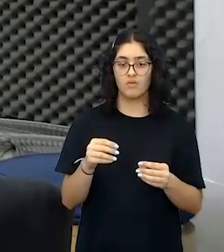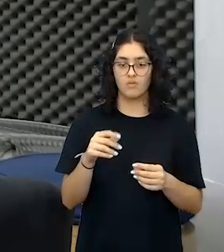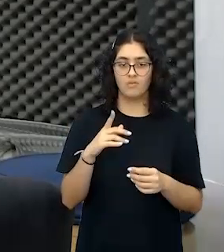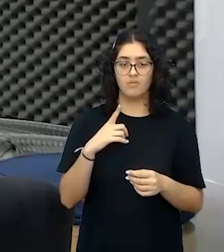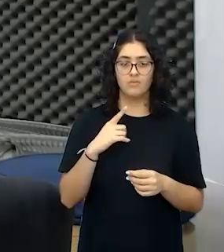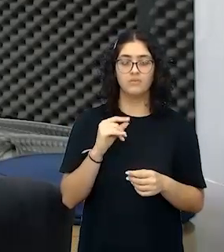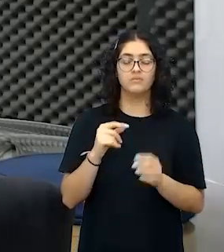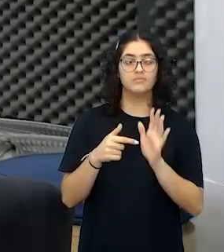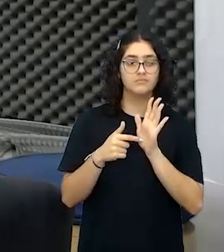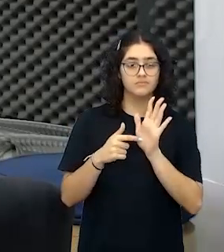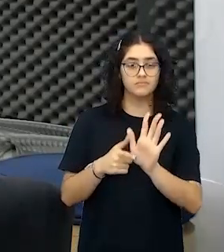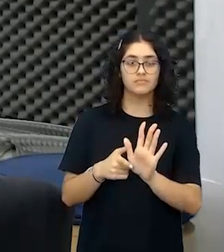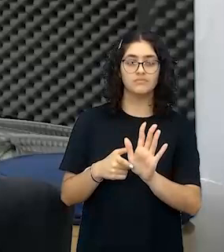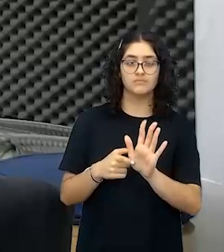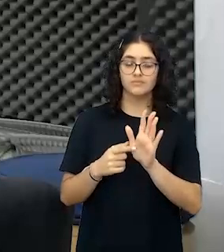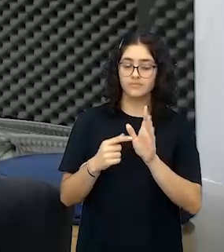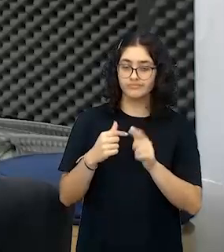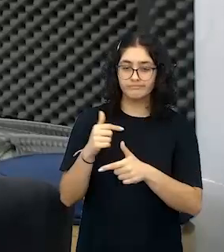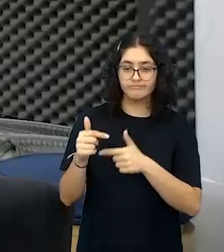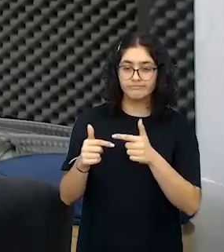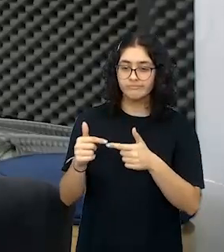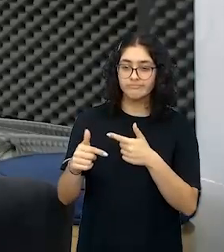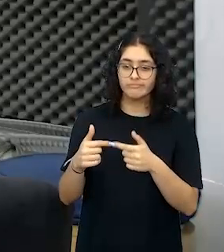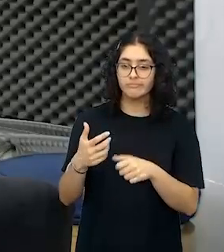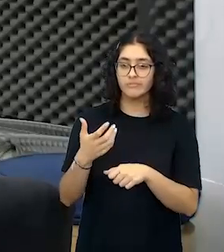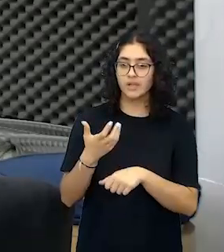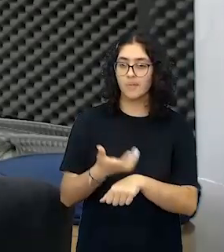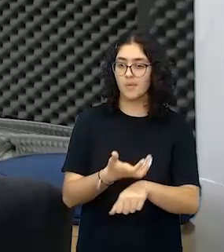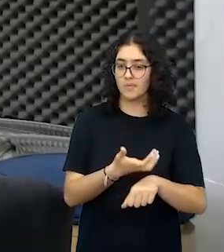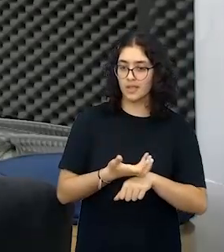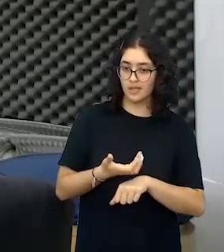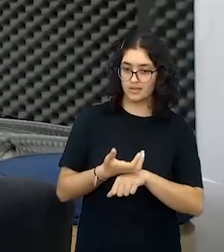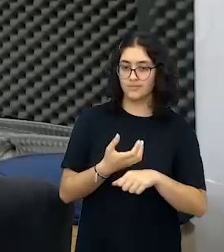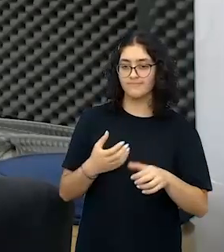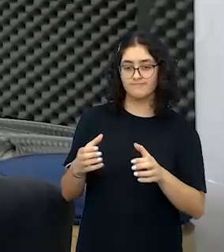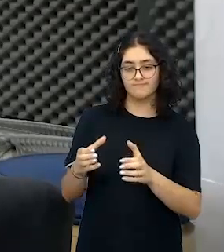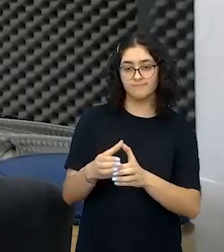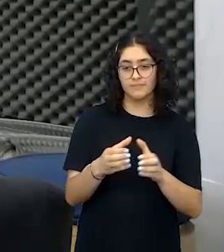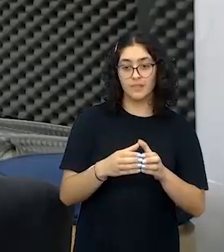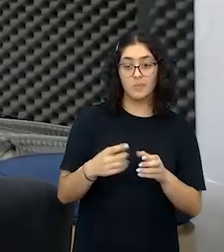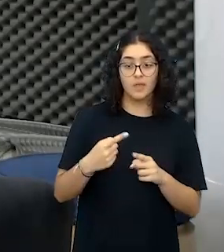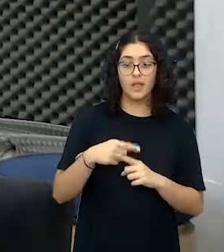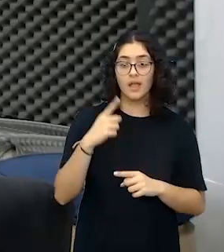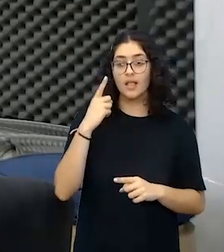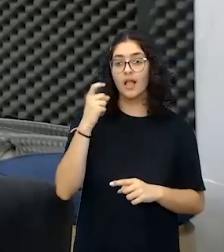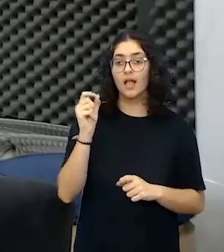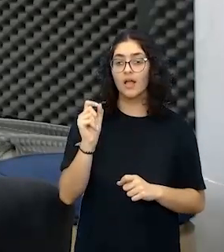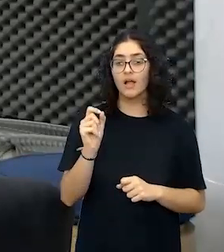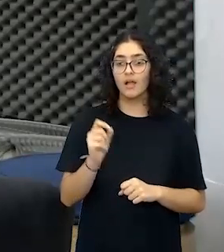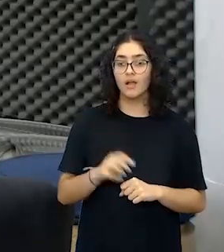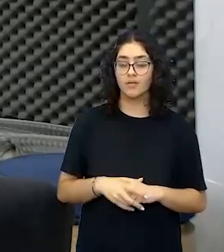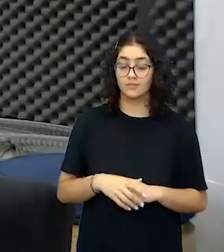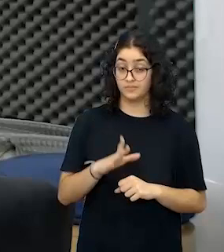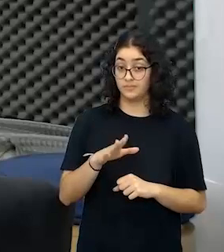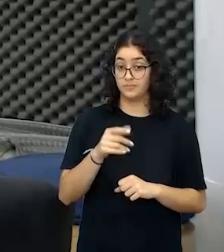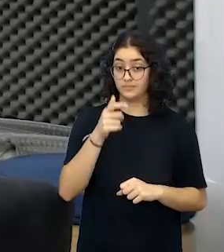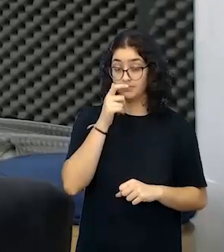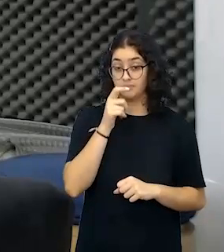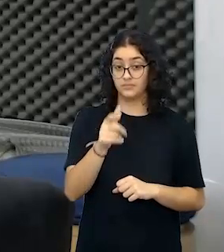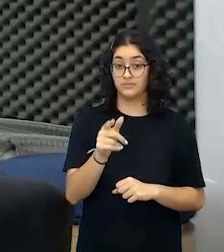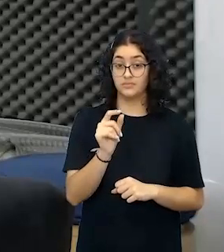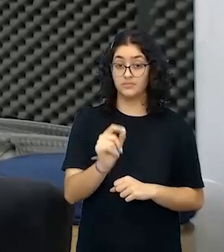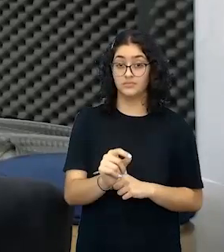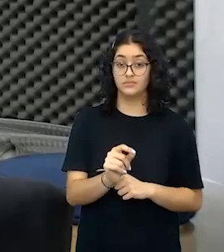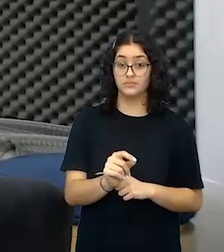fossem indicados e fossem trabalhados por todas as nossas equipes. Porque a nossa ideia aqui, e o que é interessante do Escola Mais Segura